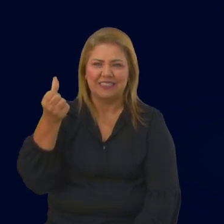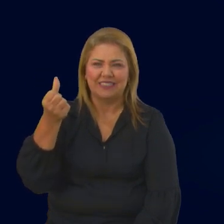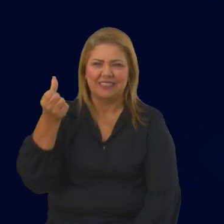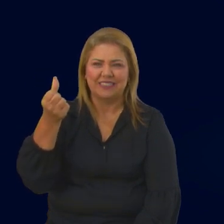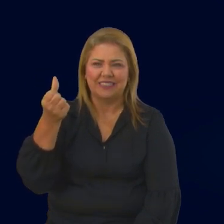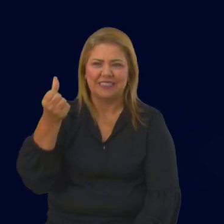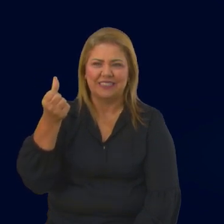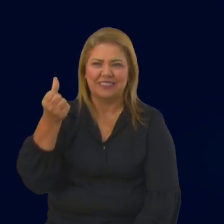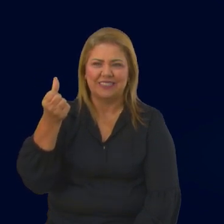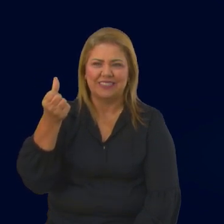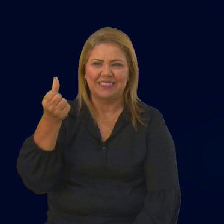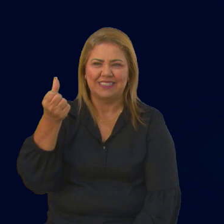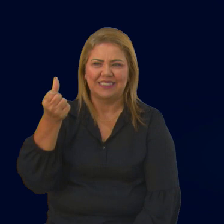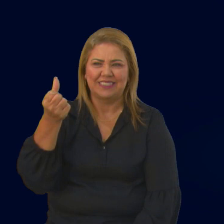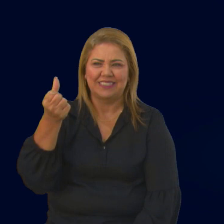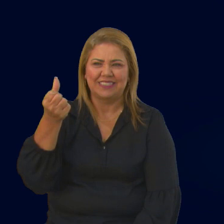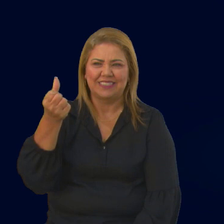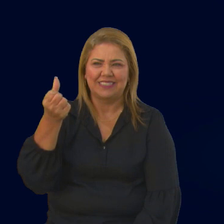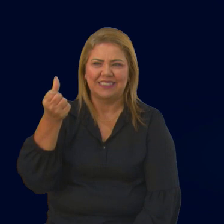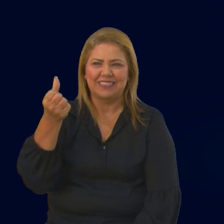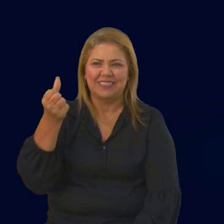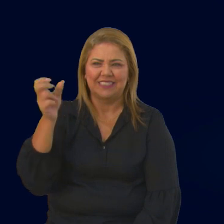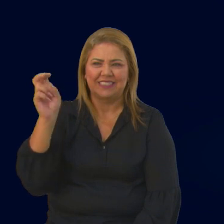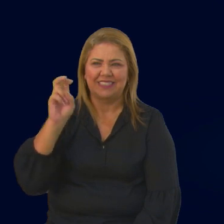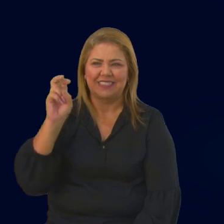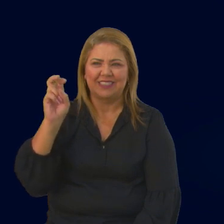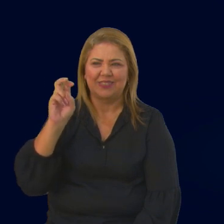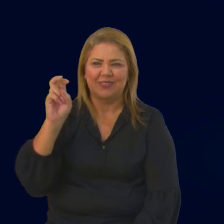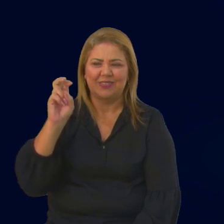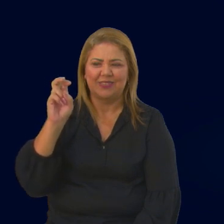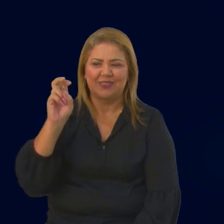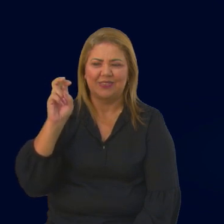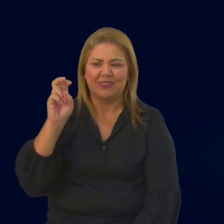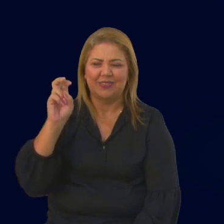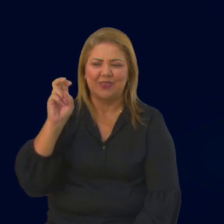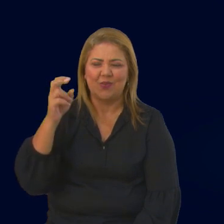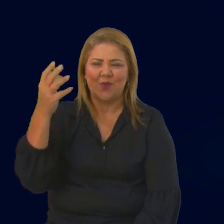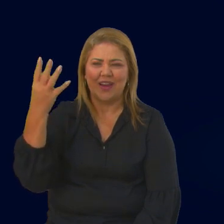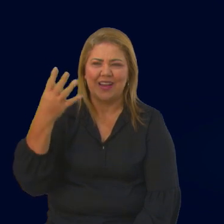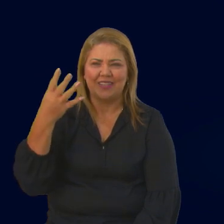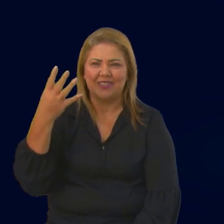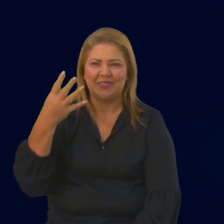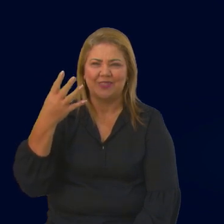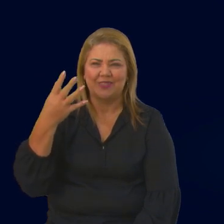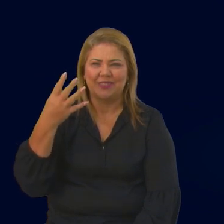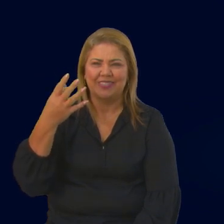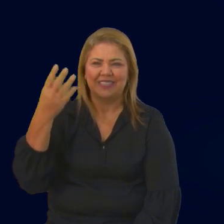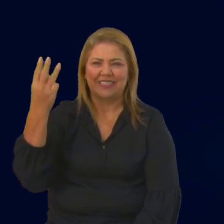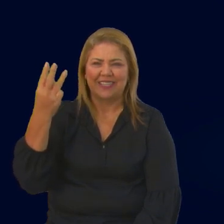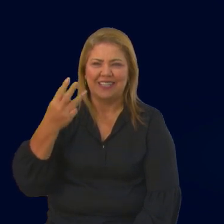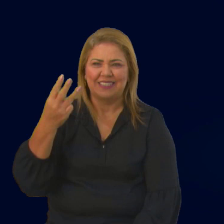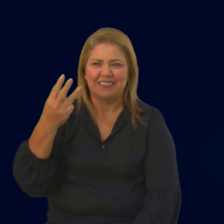8, 7, 6, 5, 4, 3,